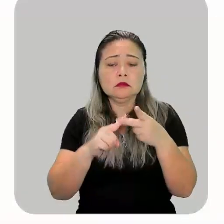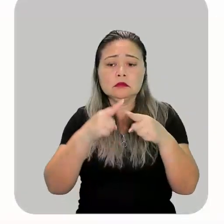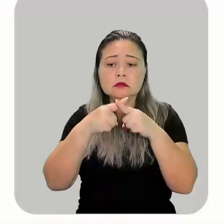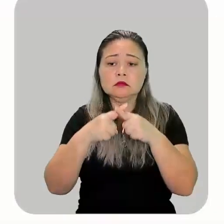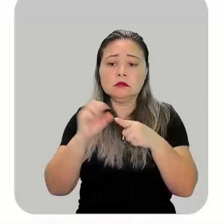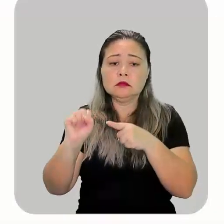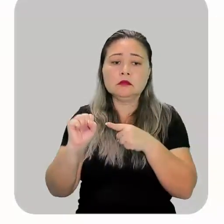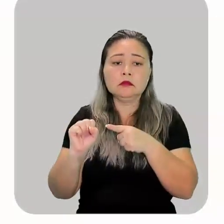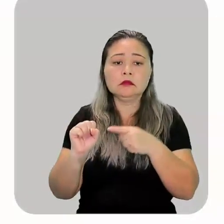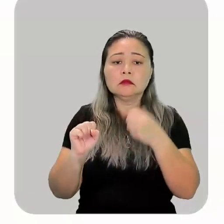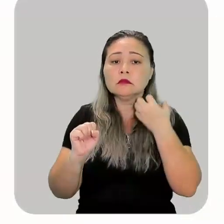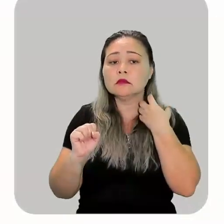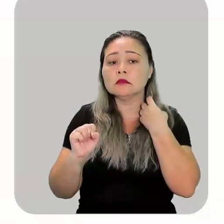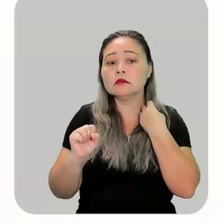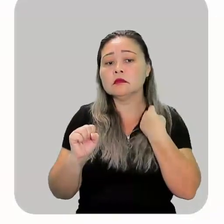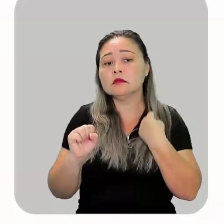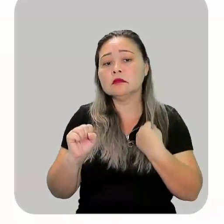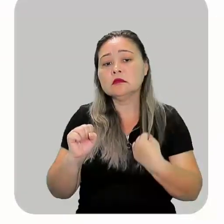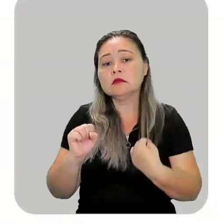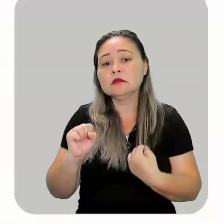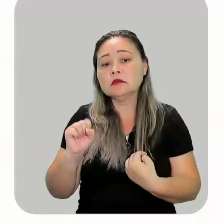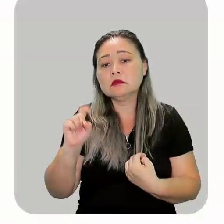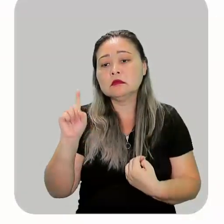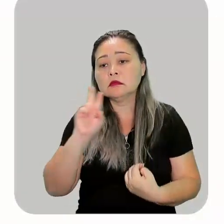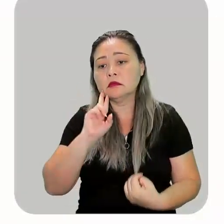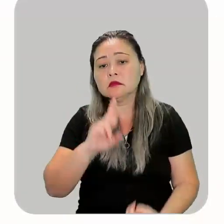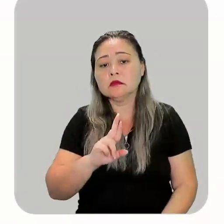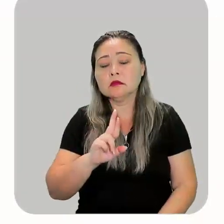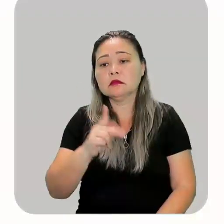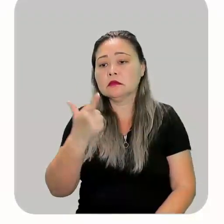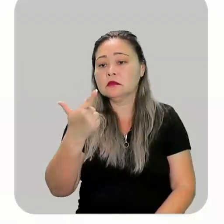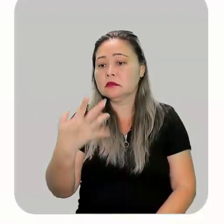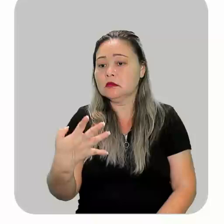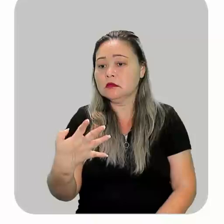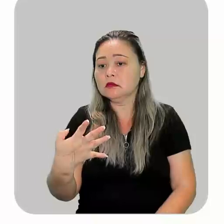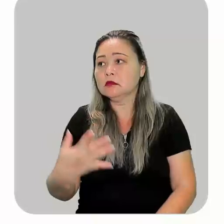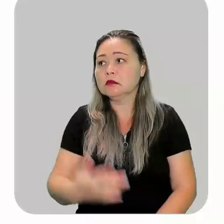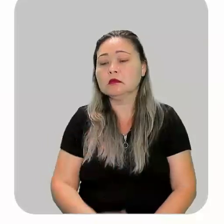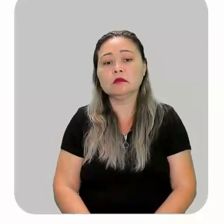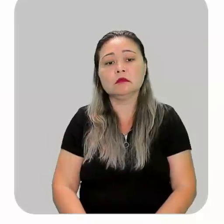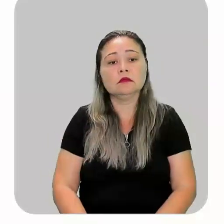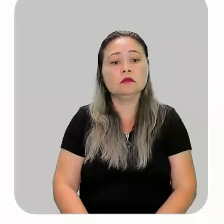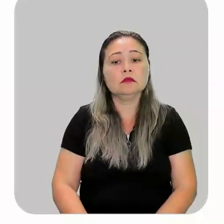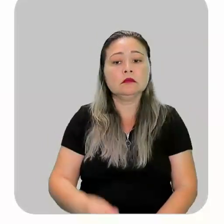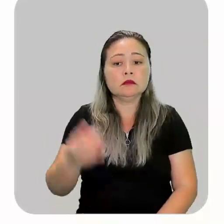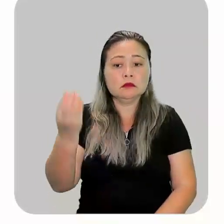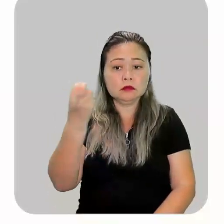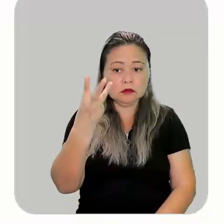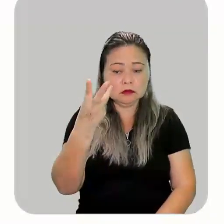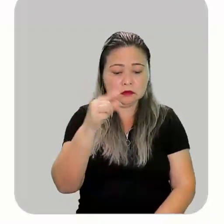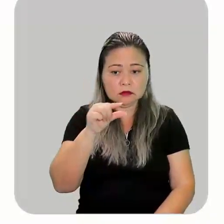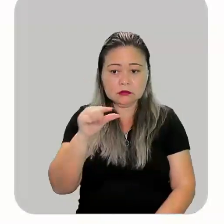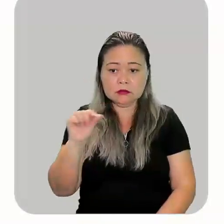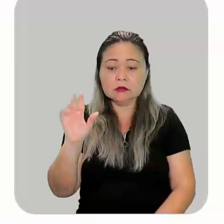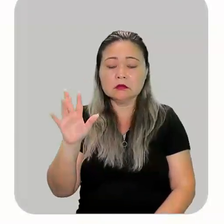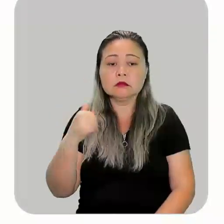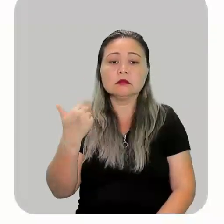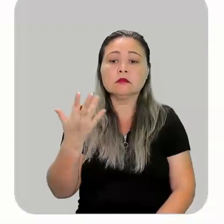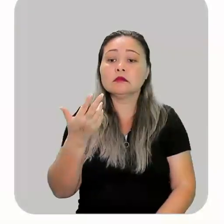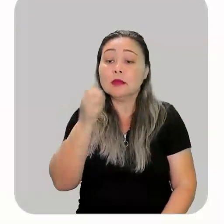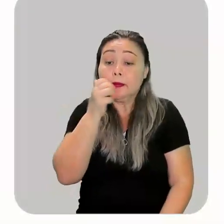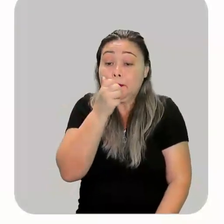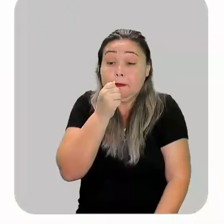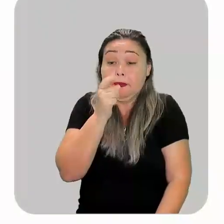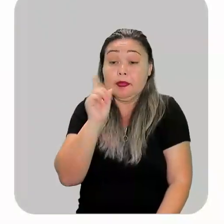vezes os 8 que a gente achou. Então a gente achou 24. O volume dos 3 cubos. Agora vamos no